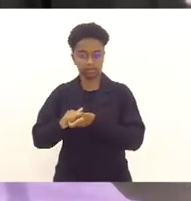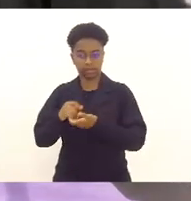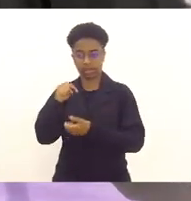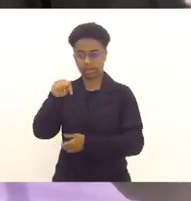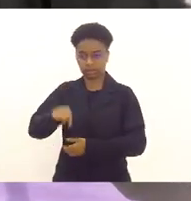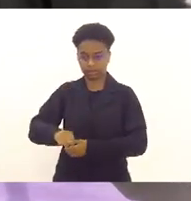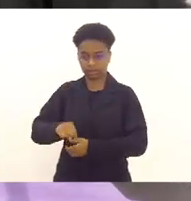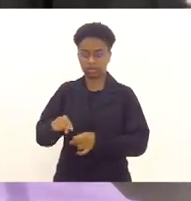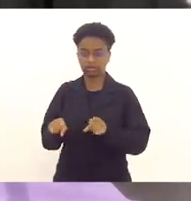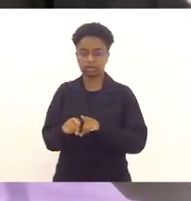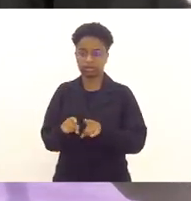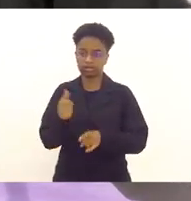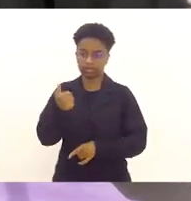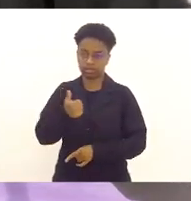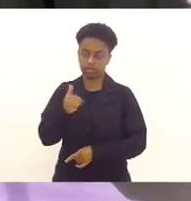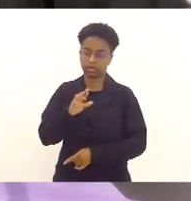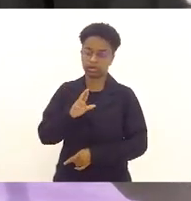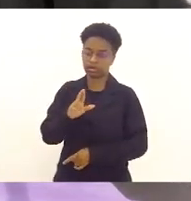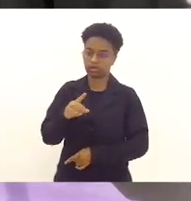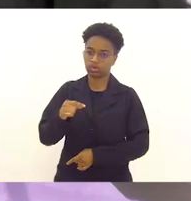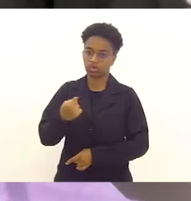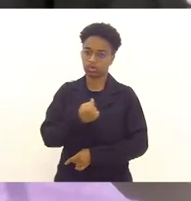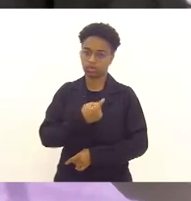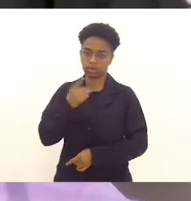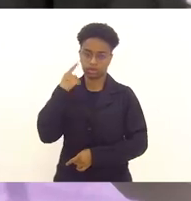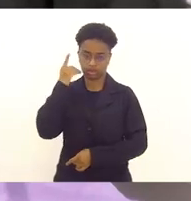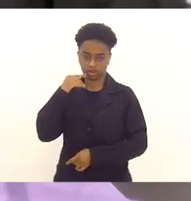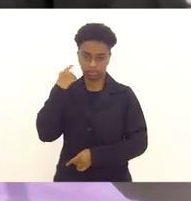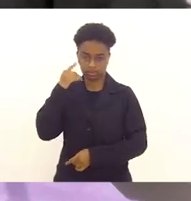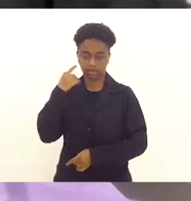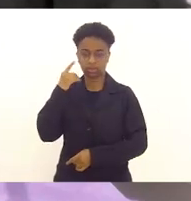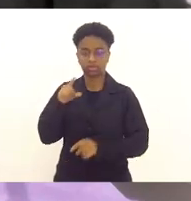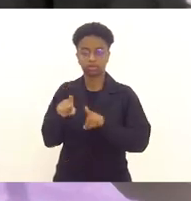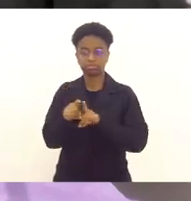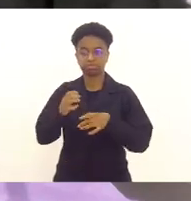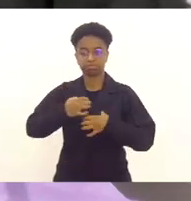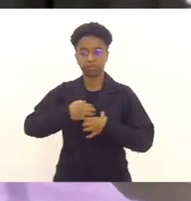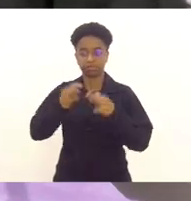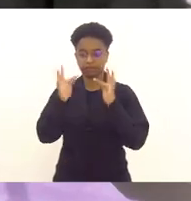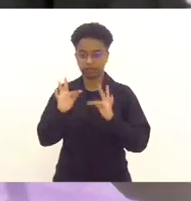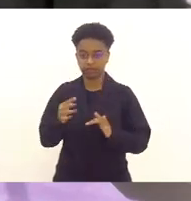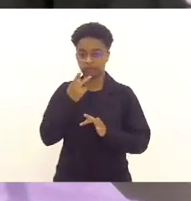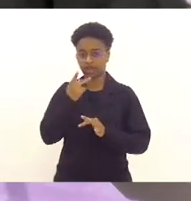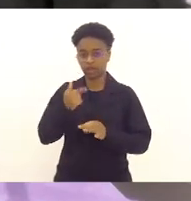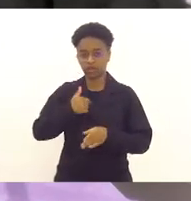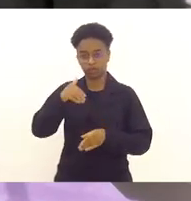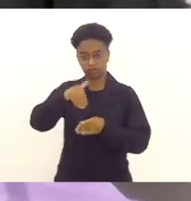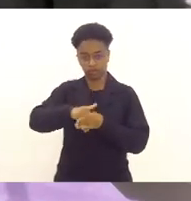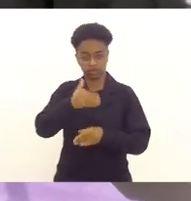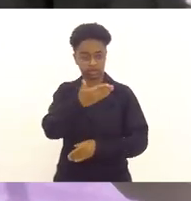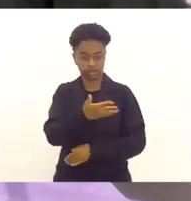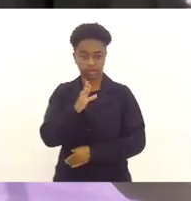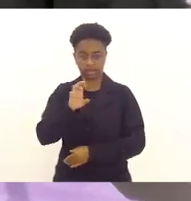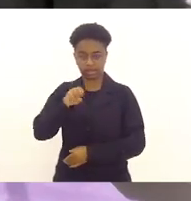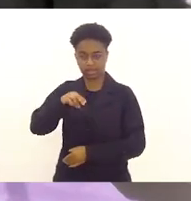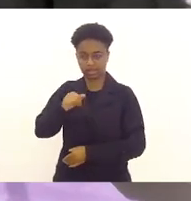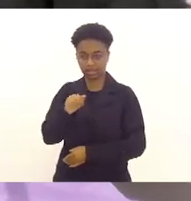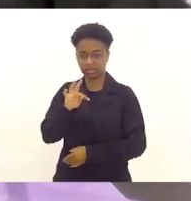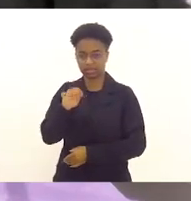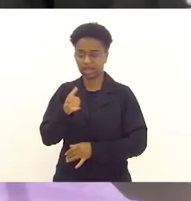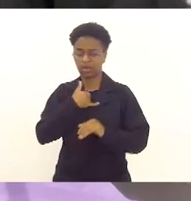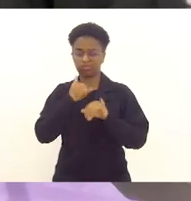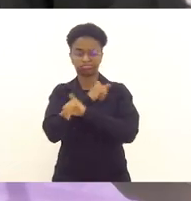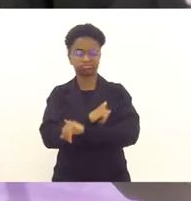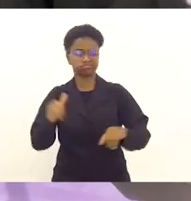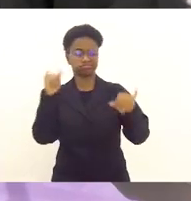a mesa né primeiramente em nome das nossas deputadas e tem muito prazer de dizer que eu votei na Renata Renata sabe disso fala para todo mundo